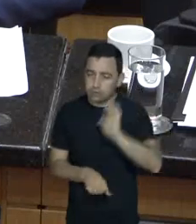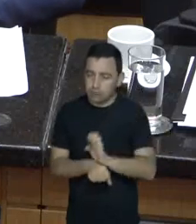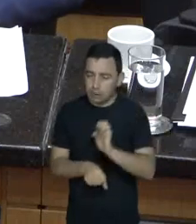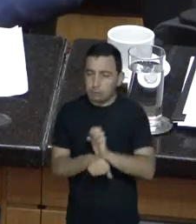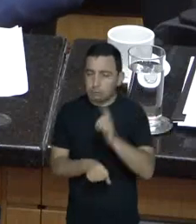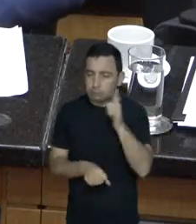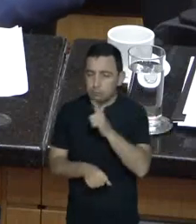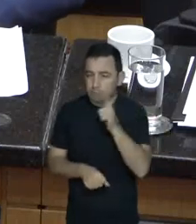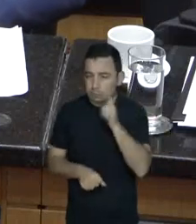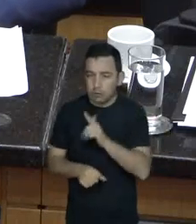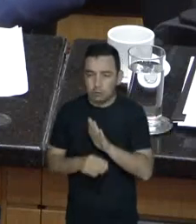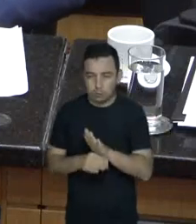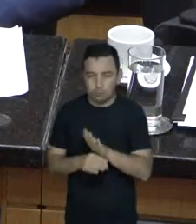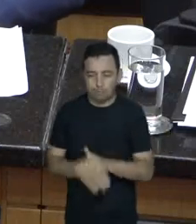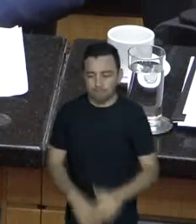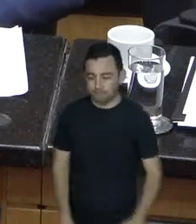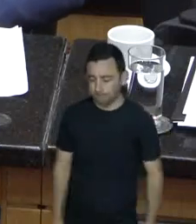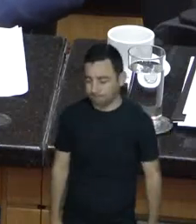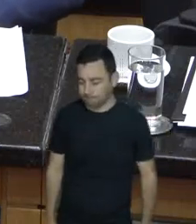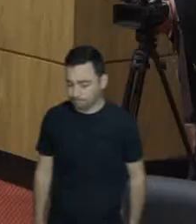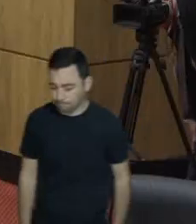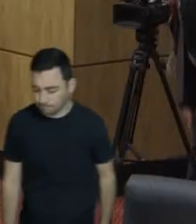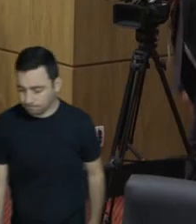outra, ajudar nesse sentido.